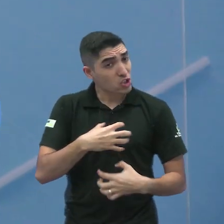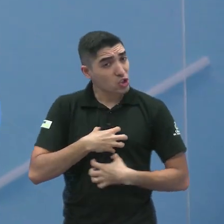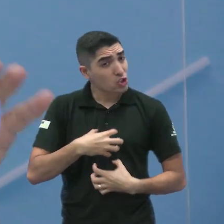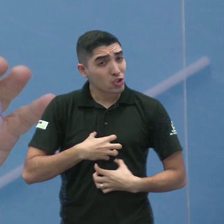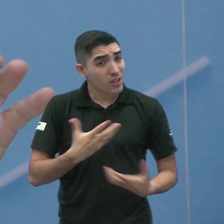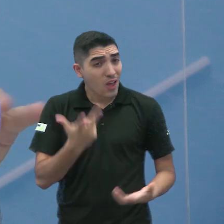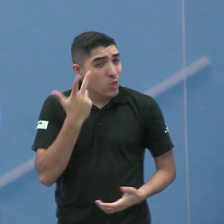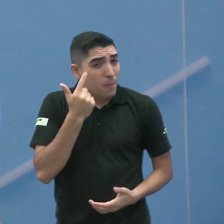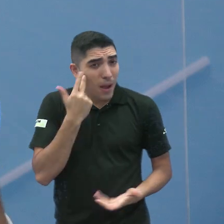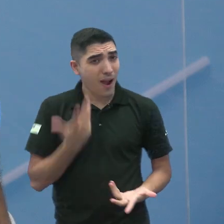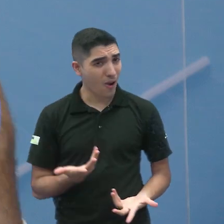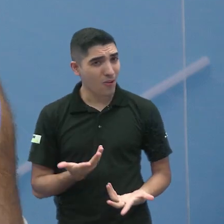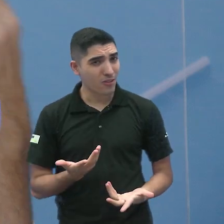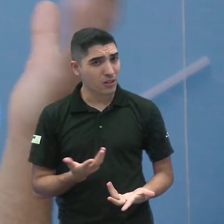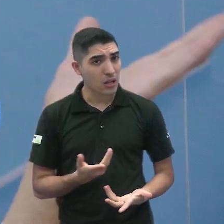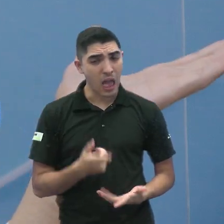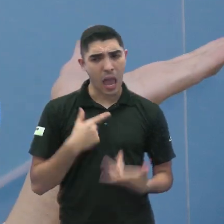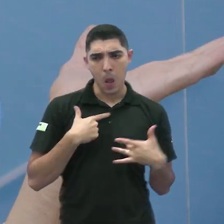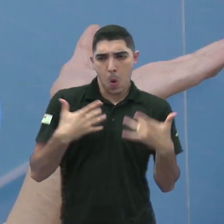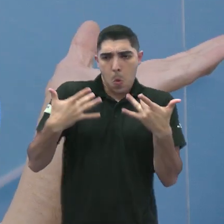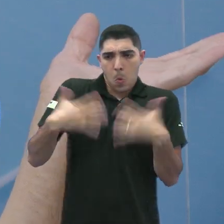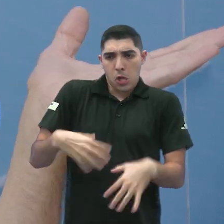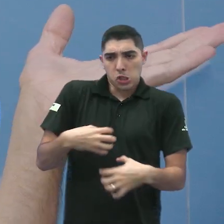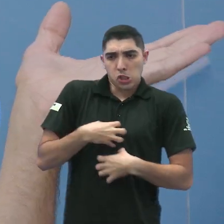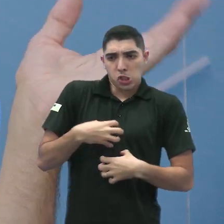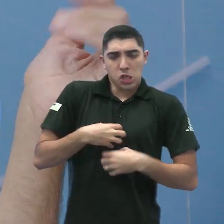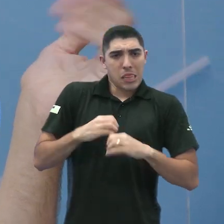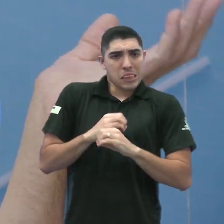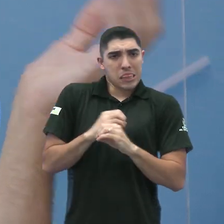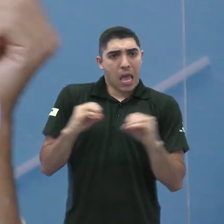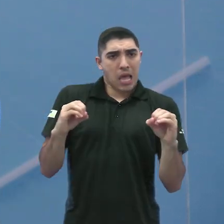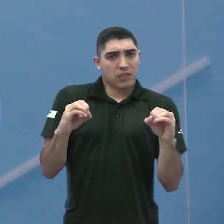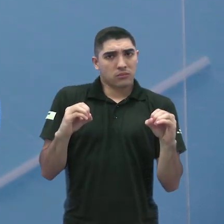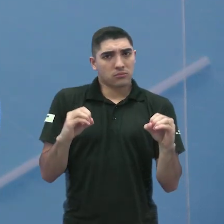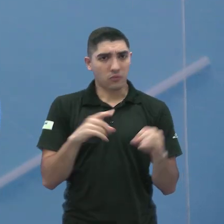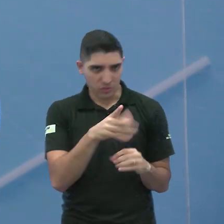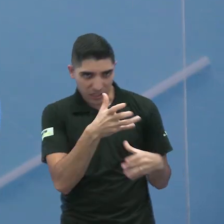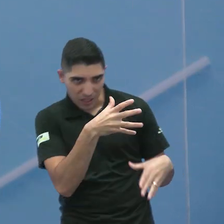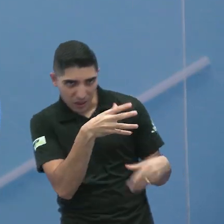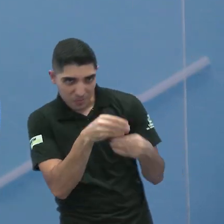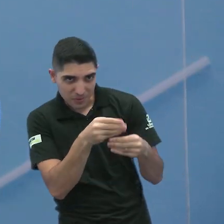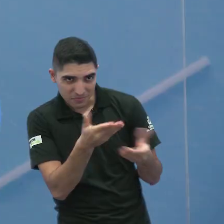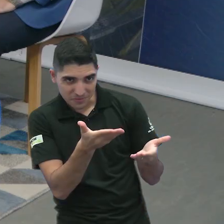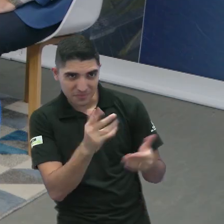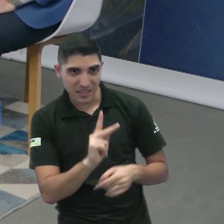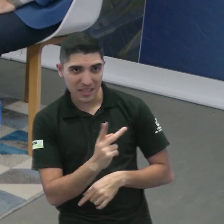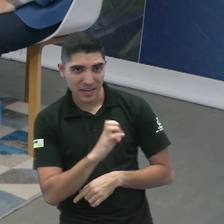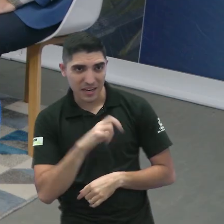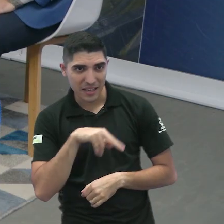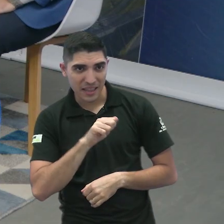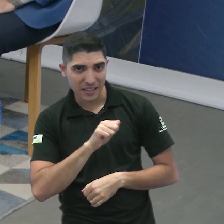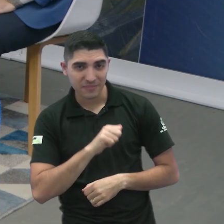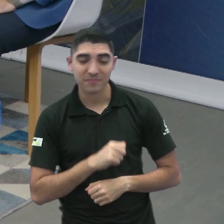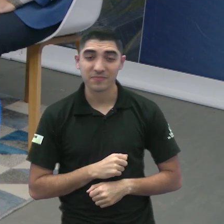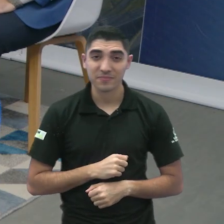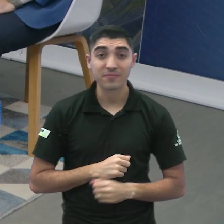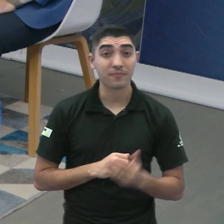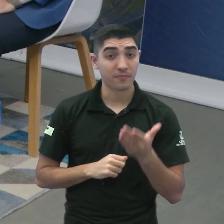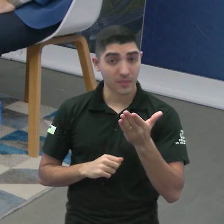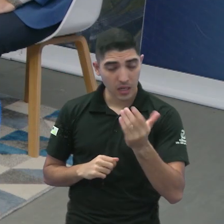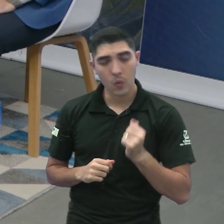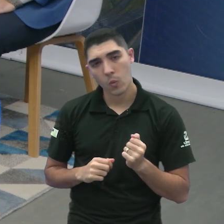você continua vivo, nem é esperado que você não sinta, como a Helena falou. Não sei o que você quer complementar aí, Helena? Não, mas